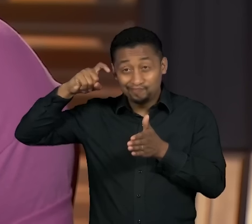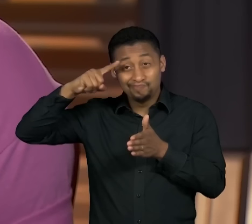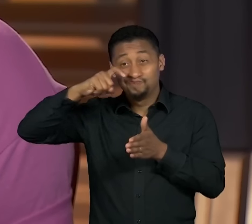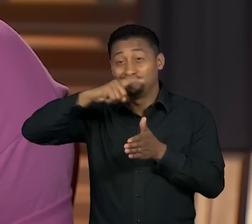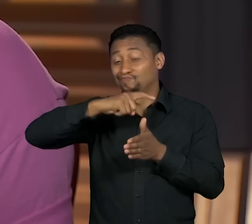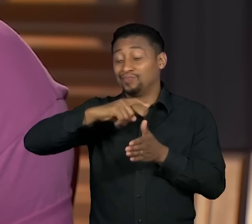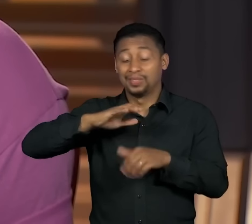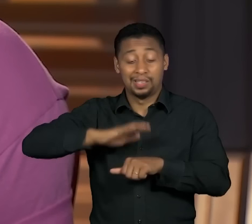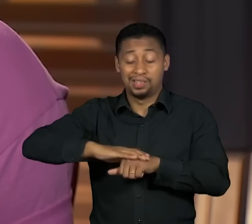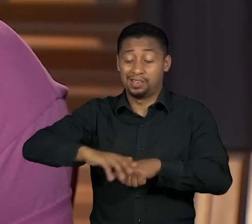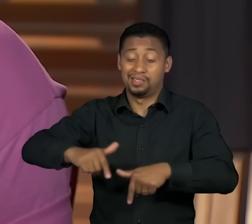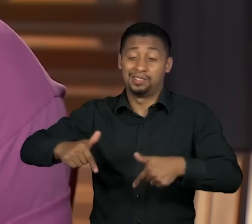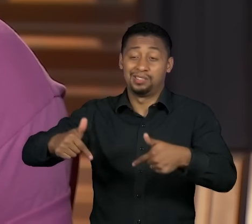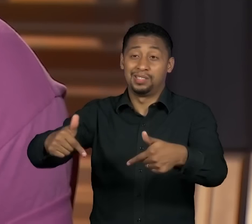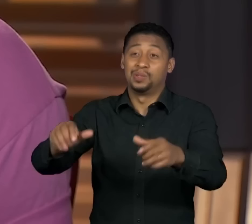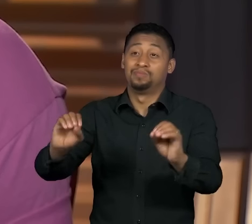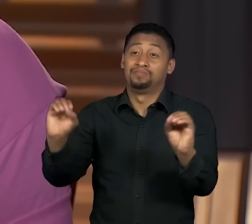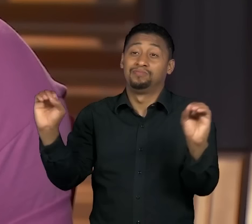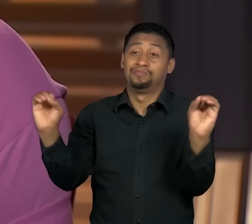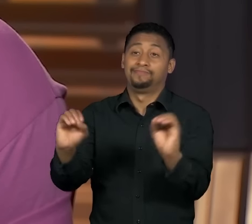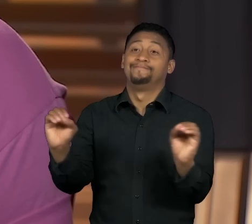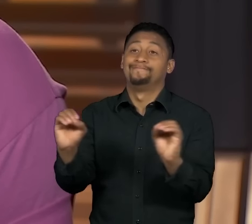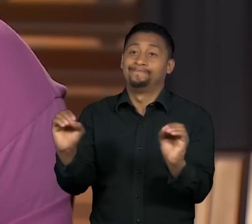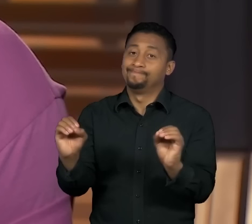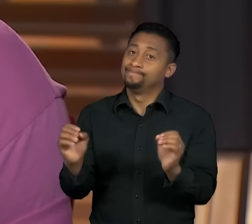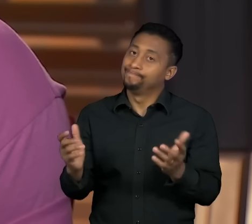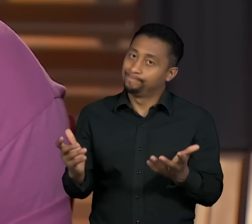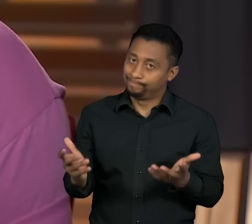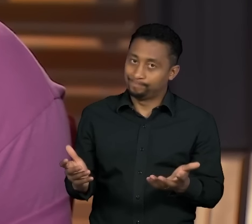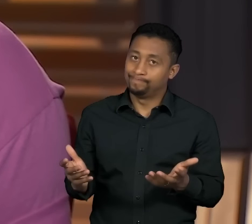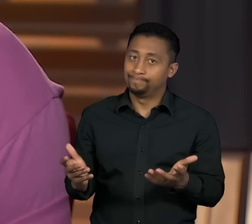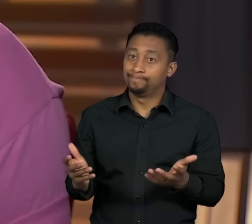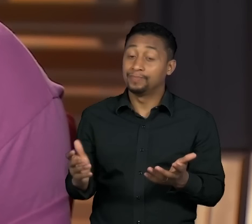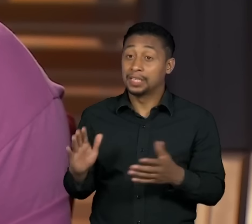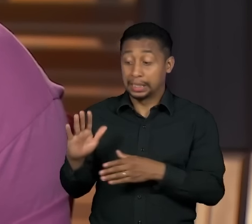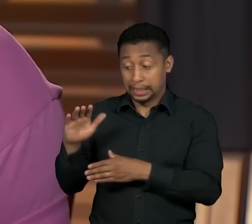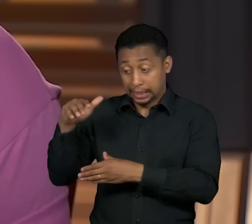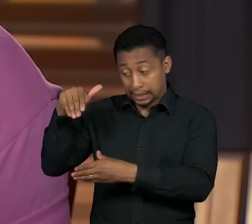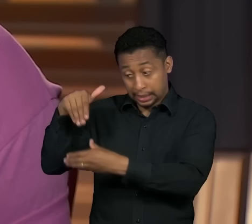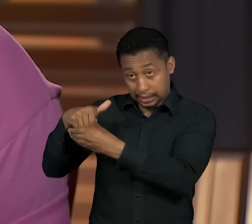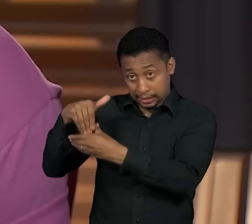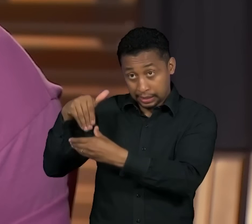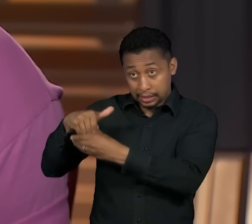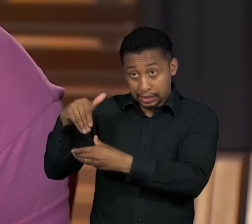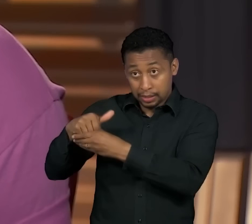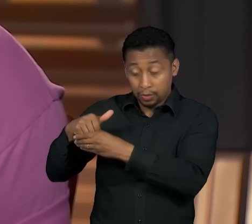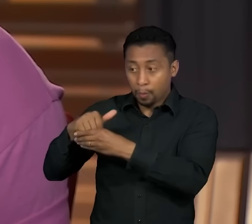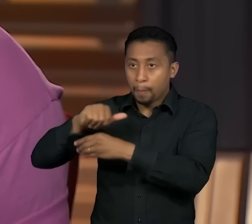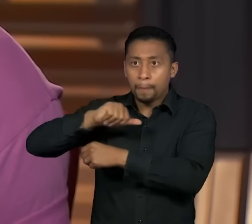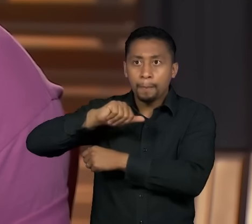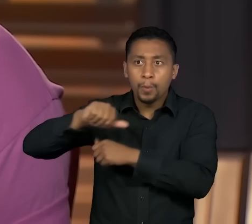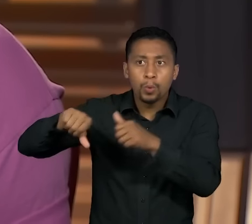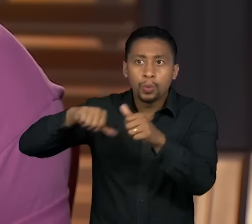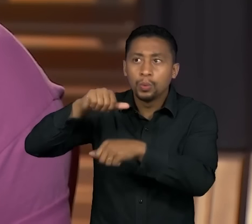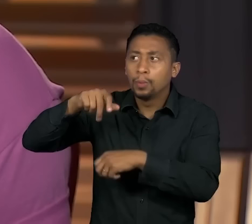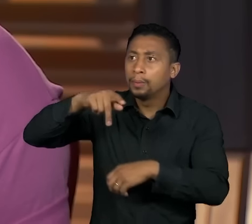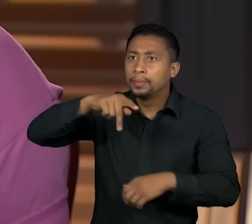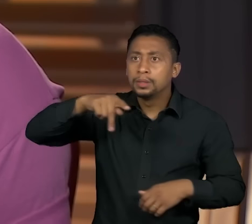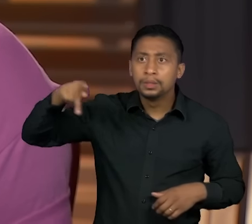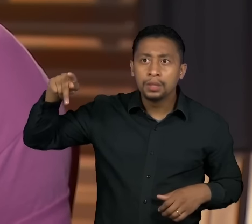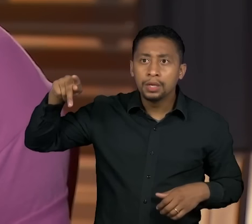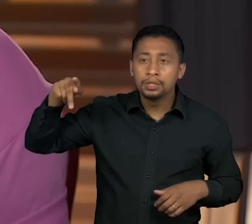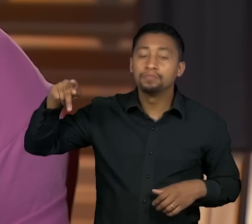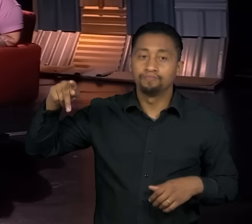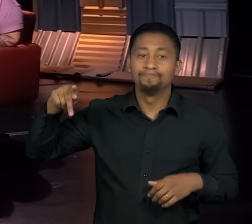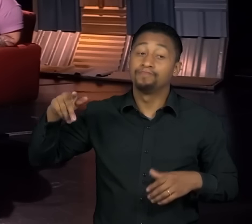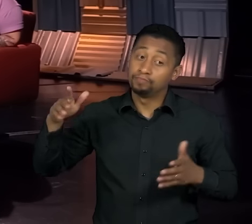E acho que o fato da eleição ter se dado como foi só mostra quem